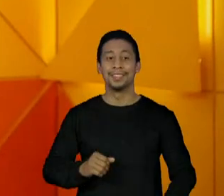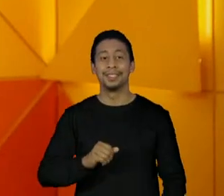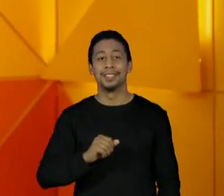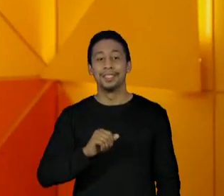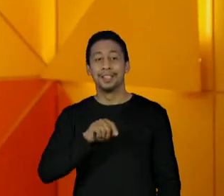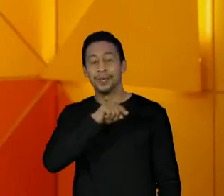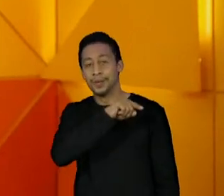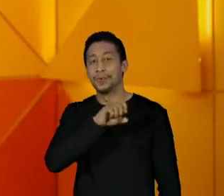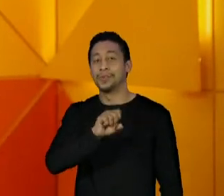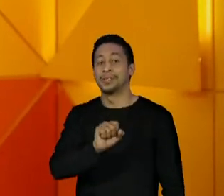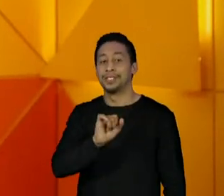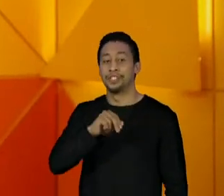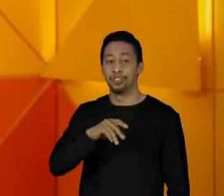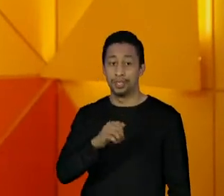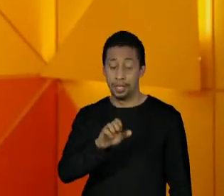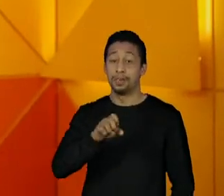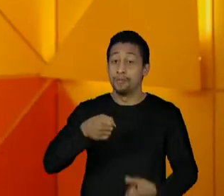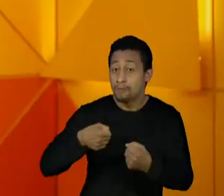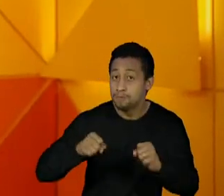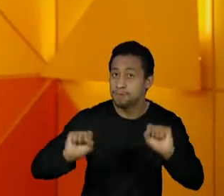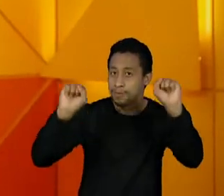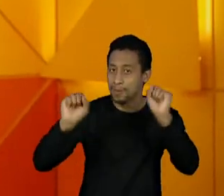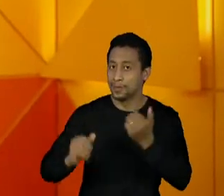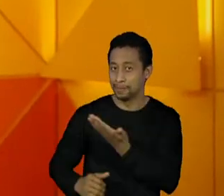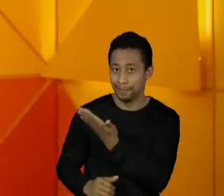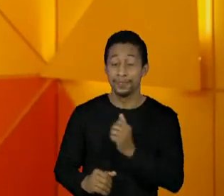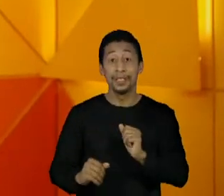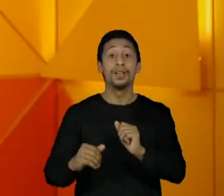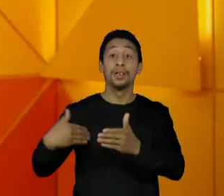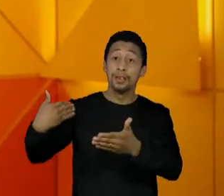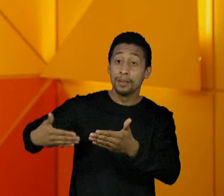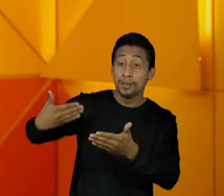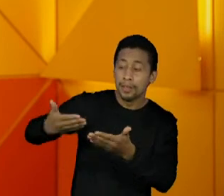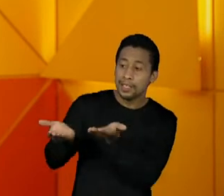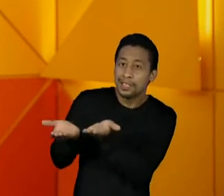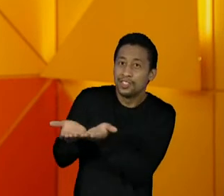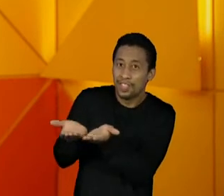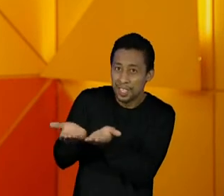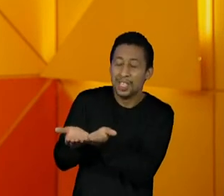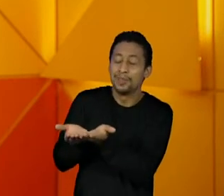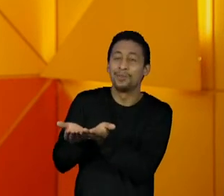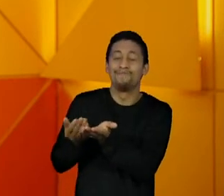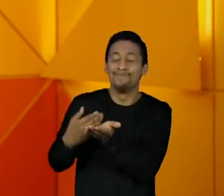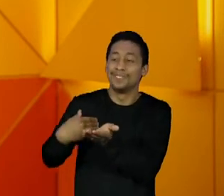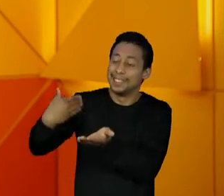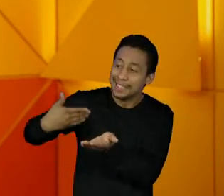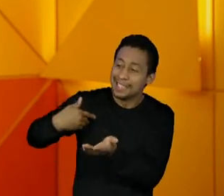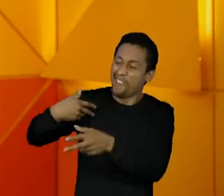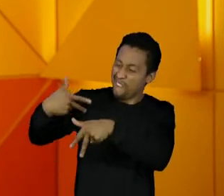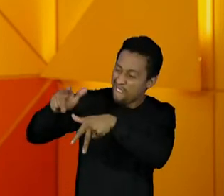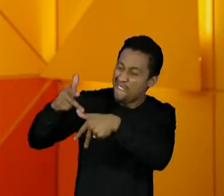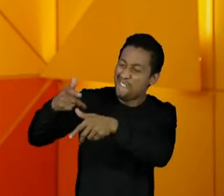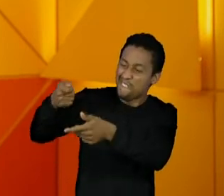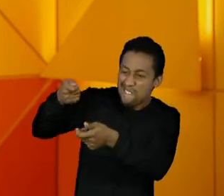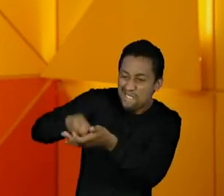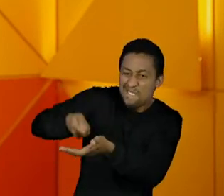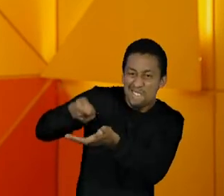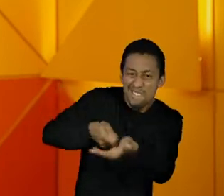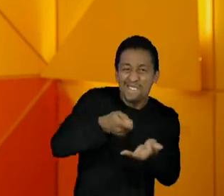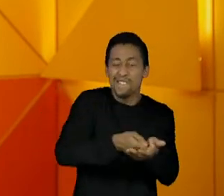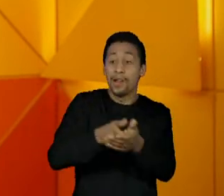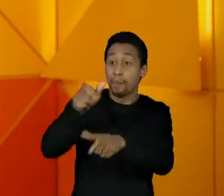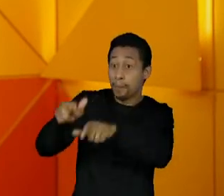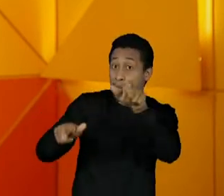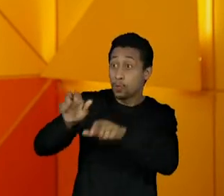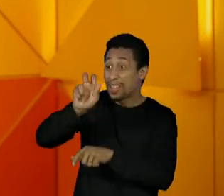assumida pela Igreja Católica como uma mancha na história do cristianismo. E a conversão forçada dos africanos à religião